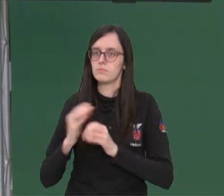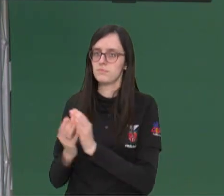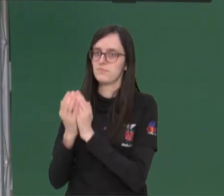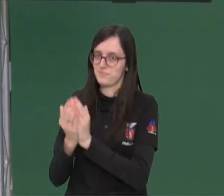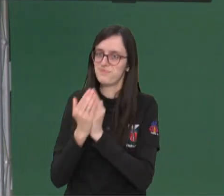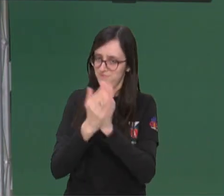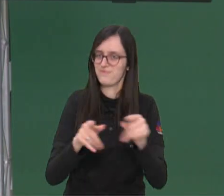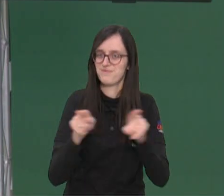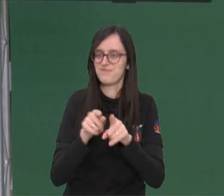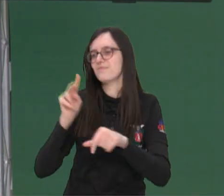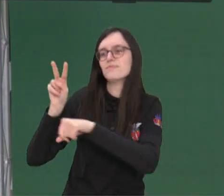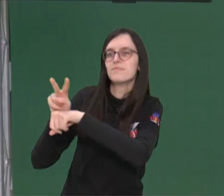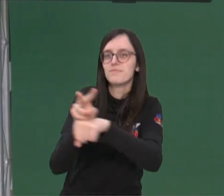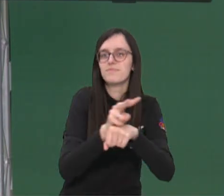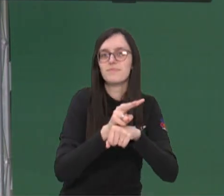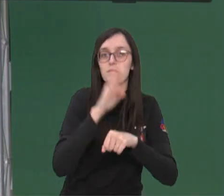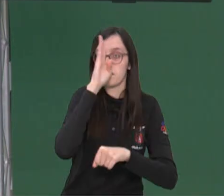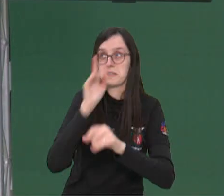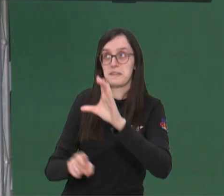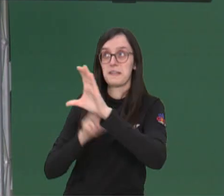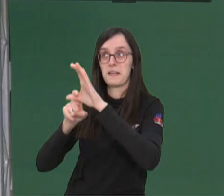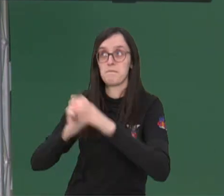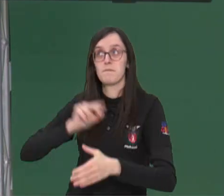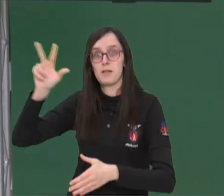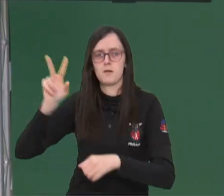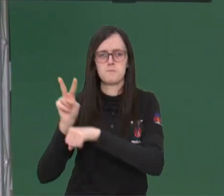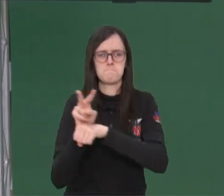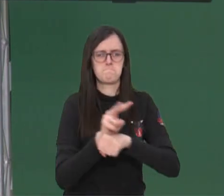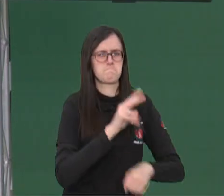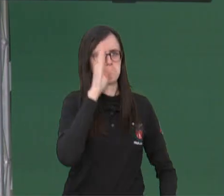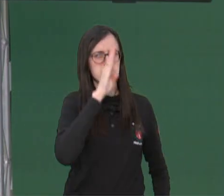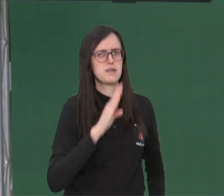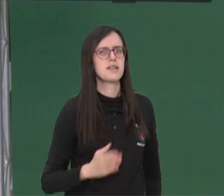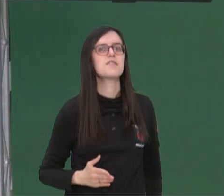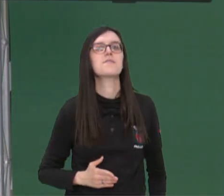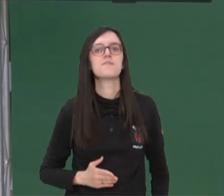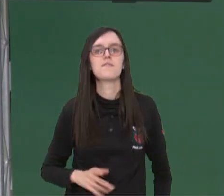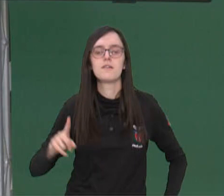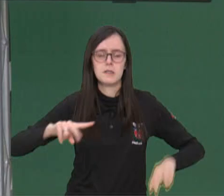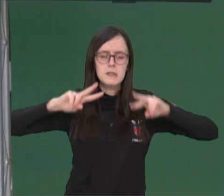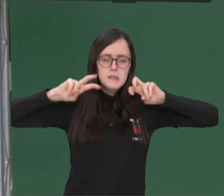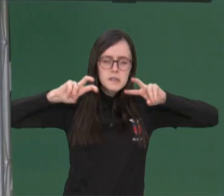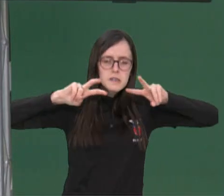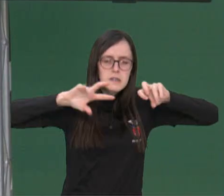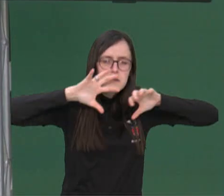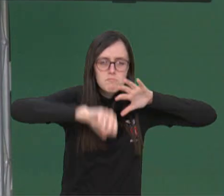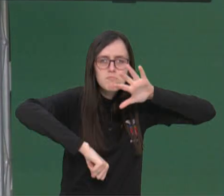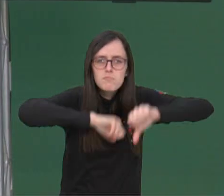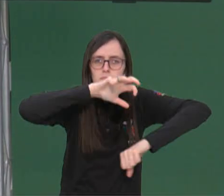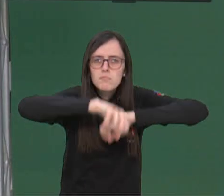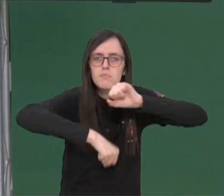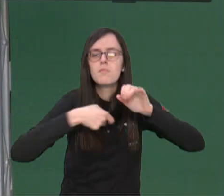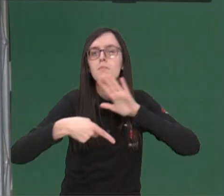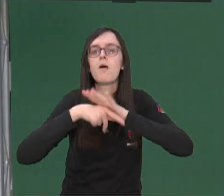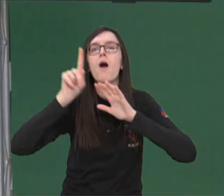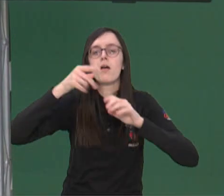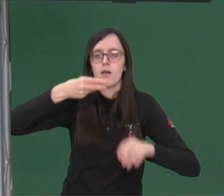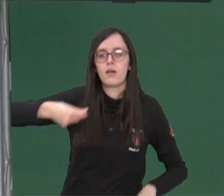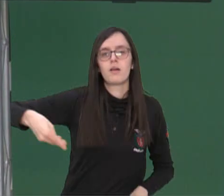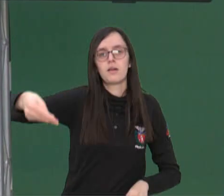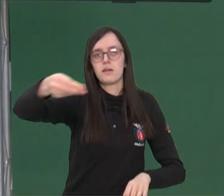e protegendo a colônia. Então, primeiro ponto, exploração extrativista das drogas do